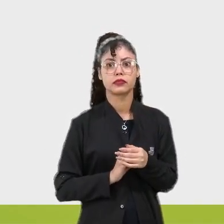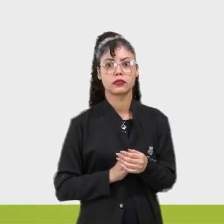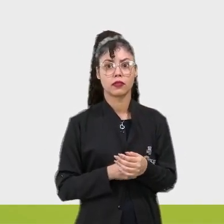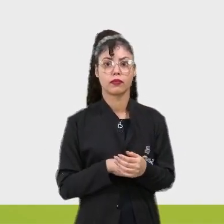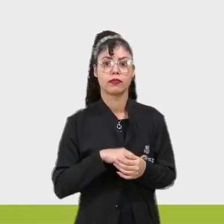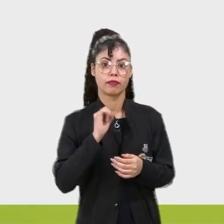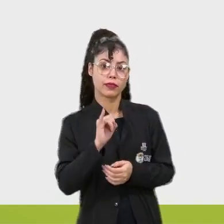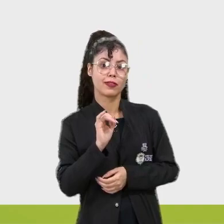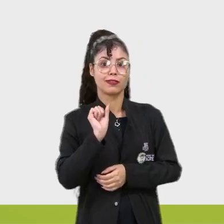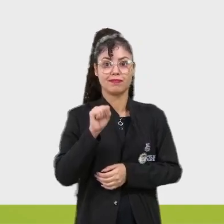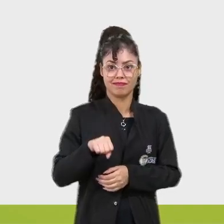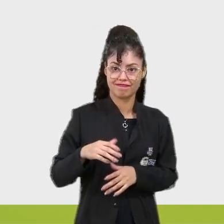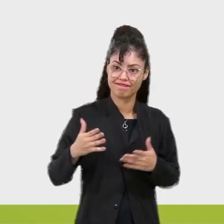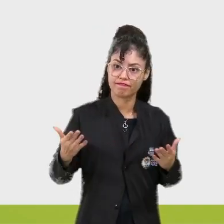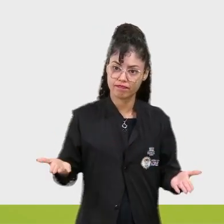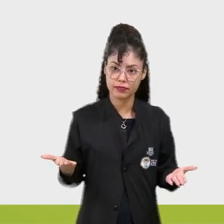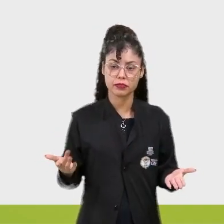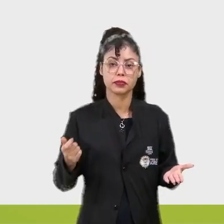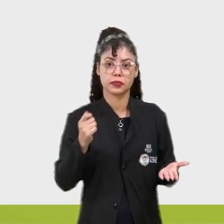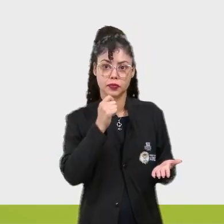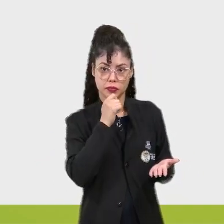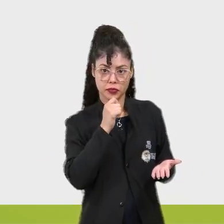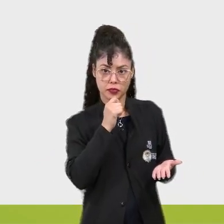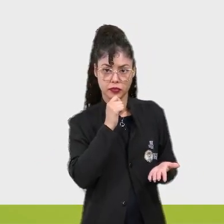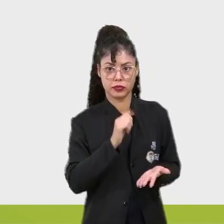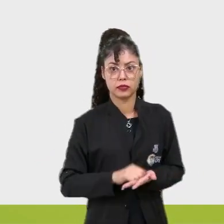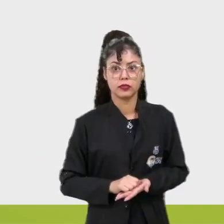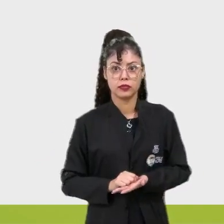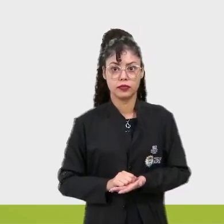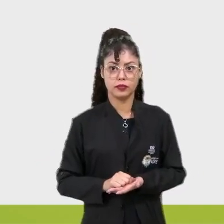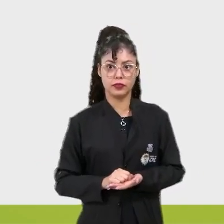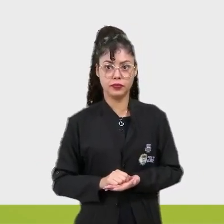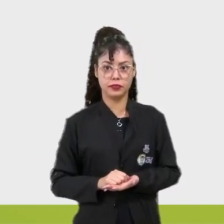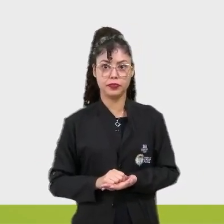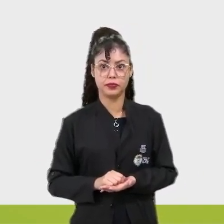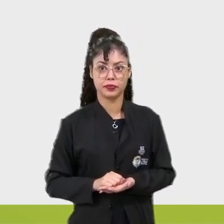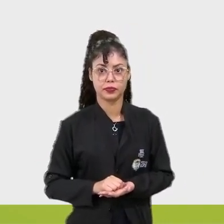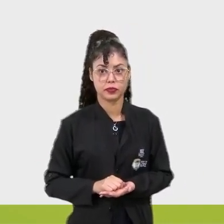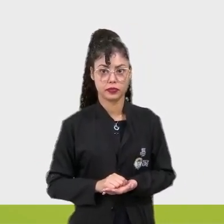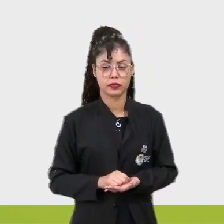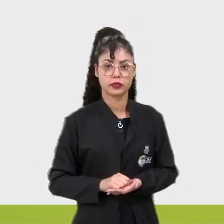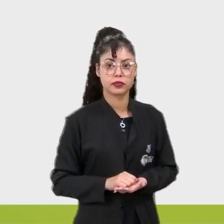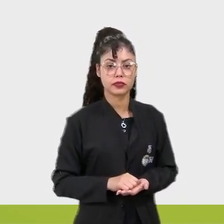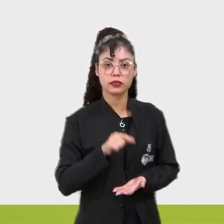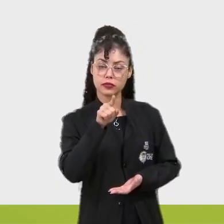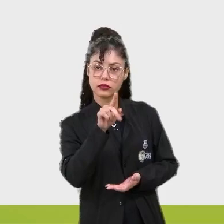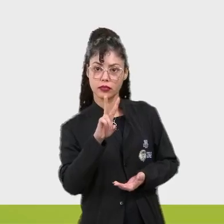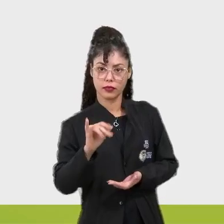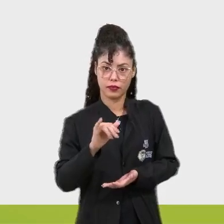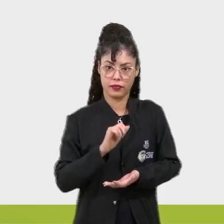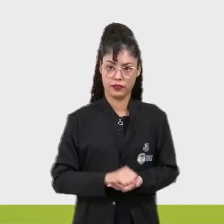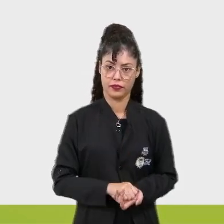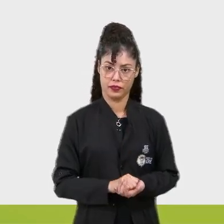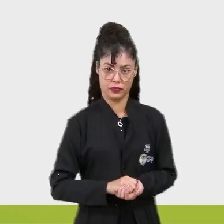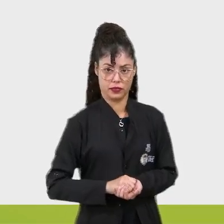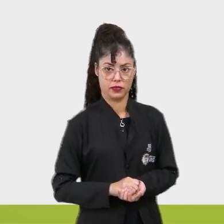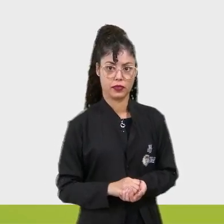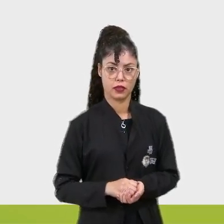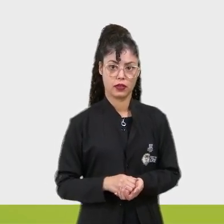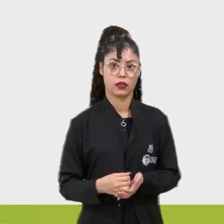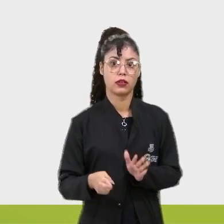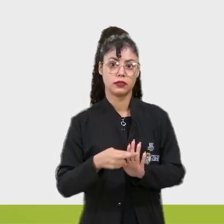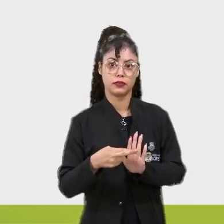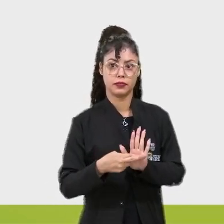for sim, né? Vou colocar aqui minha canetinha. Se a resposta for sim, você vai ficar aqui no